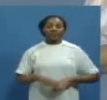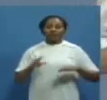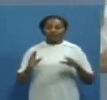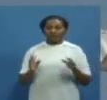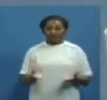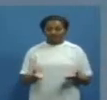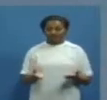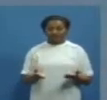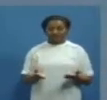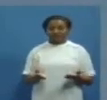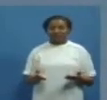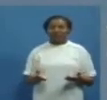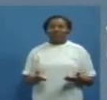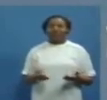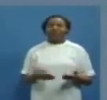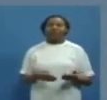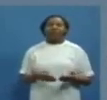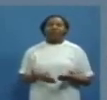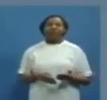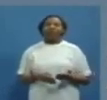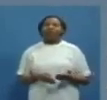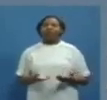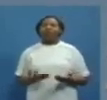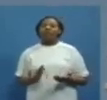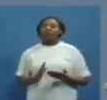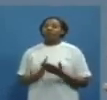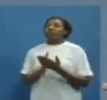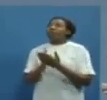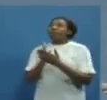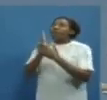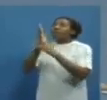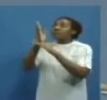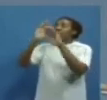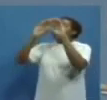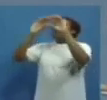Agora vou para aquele que me enviou.